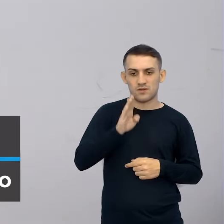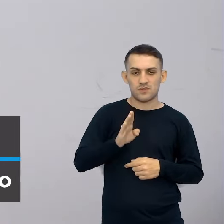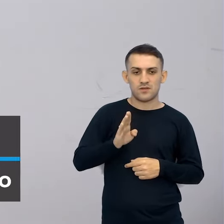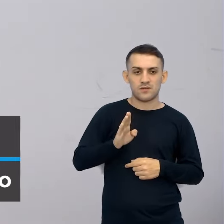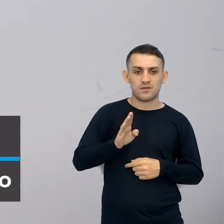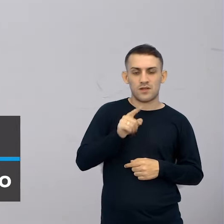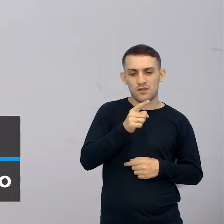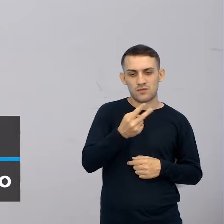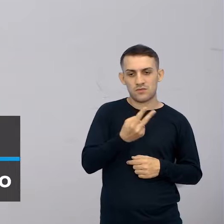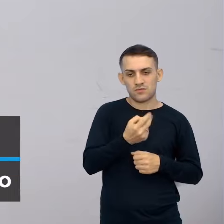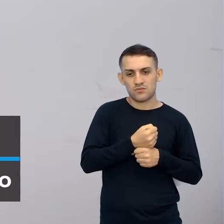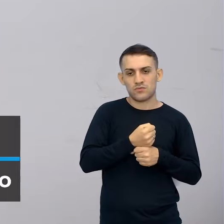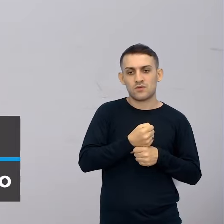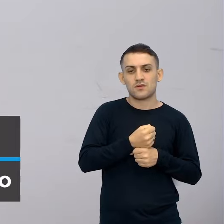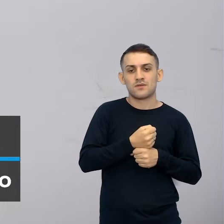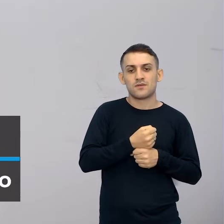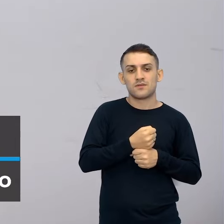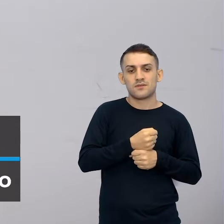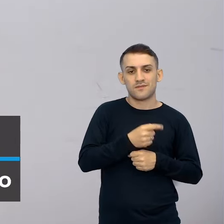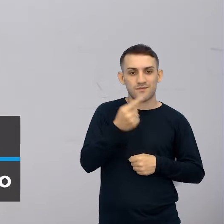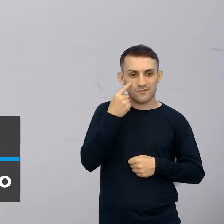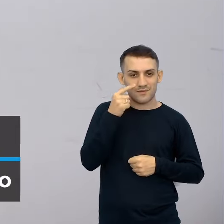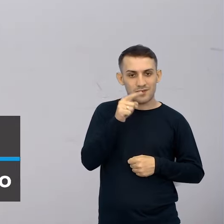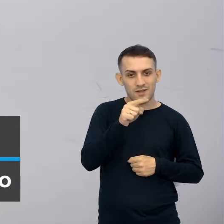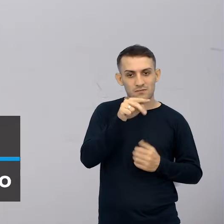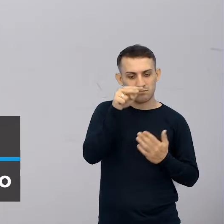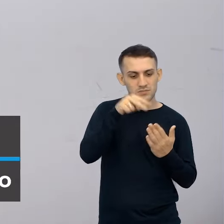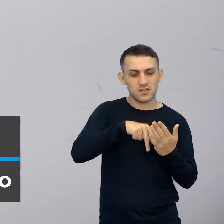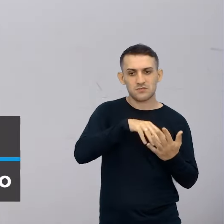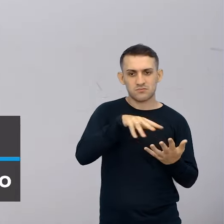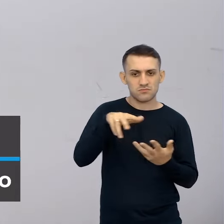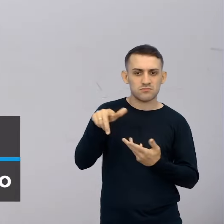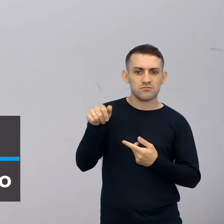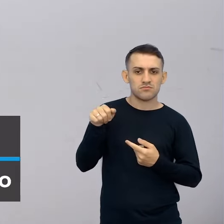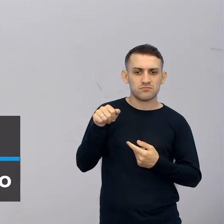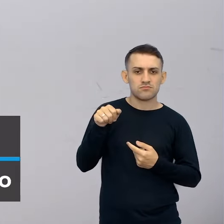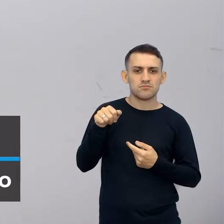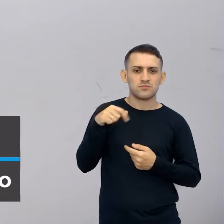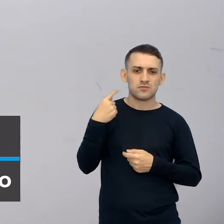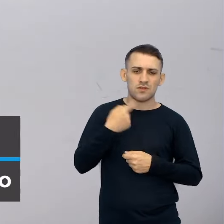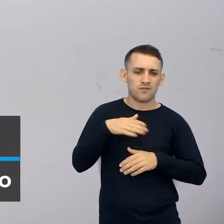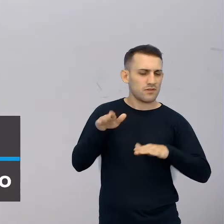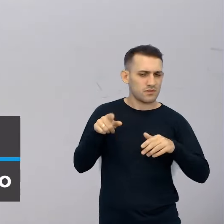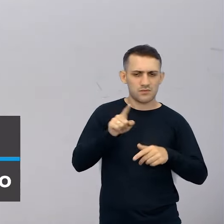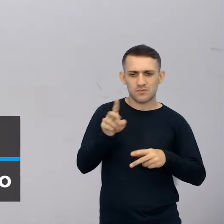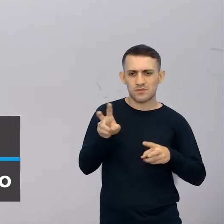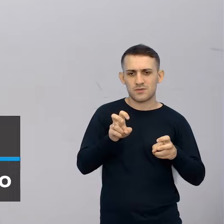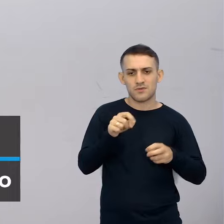Ela é do 2º ano. E olha que ela tá lendo o mundo. Percebe? A gente às vezes não se dá conta. Então ela